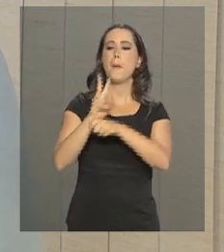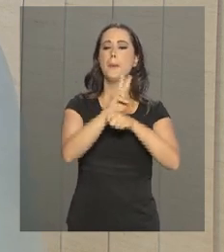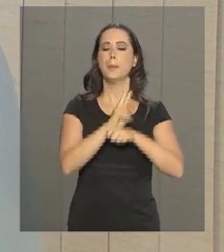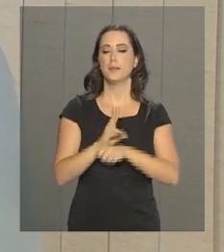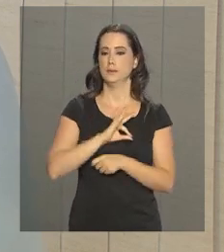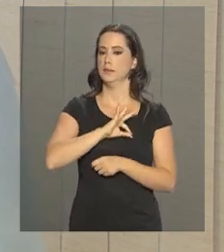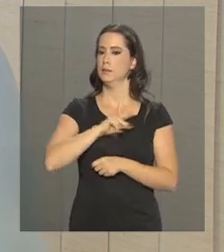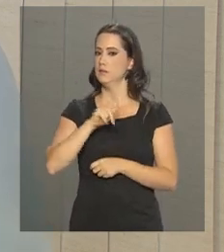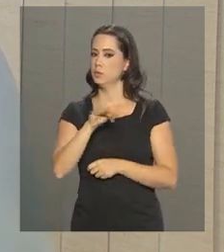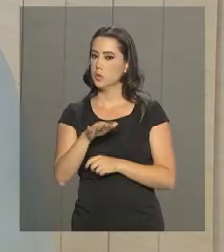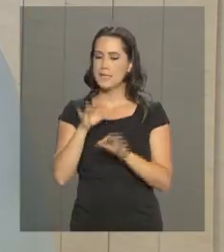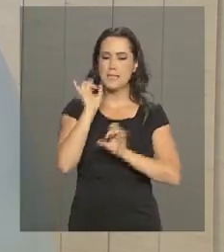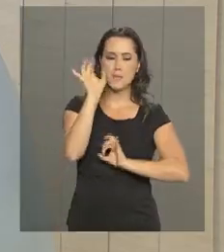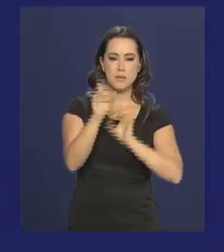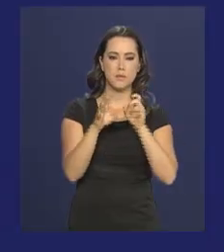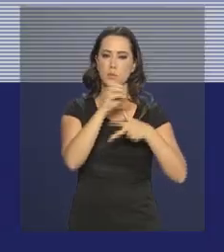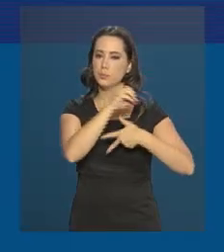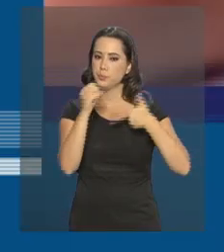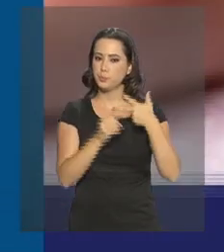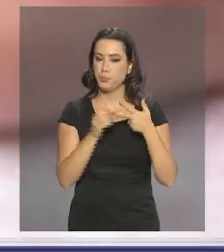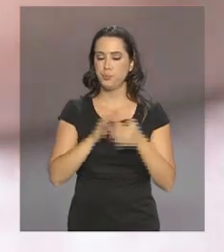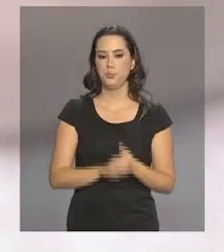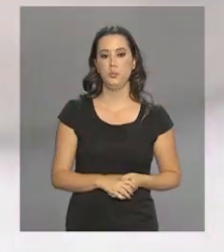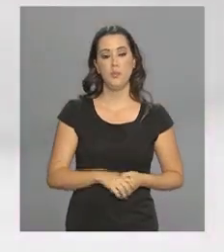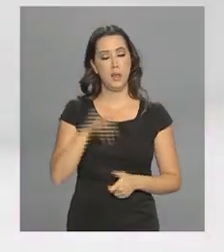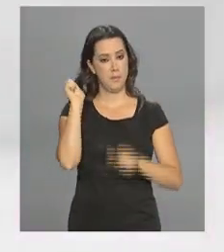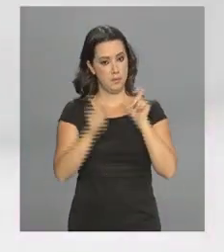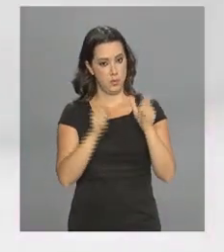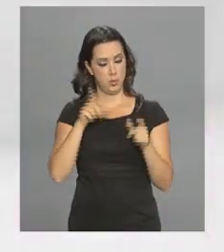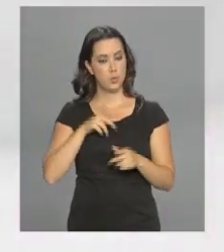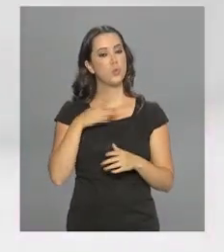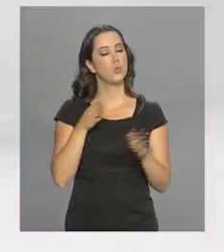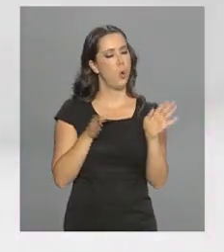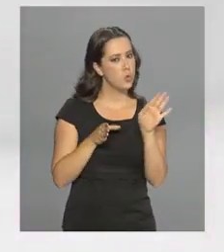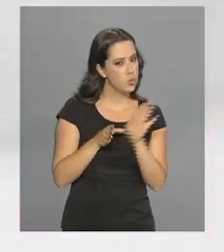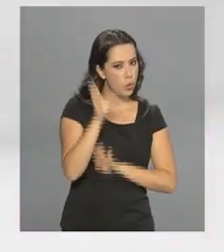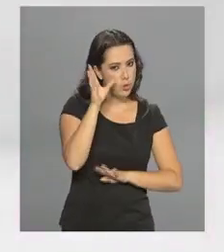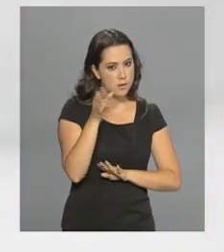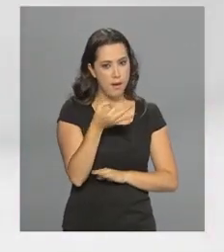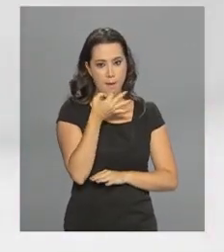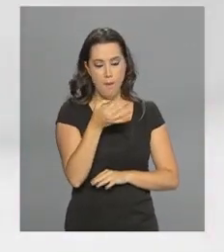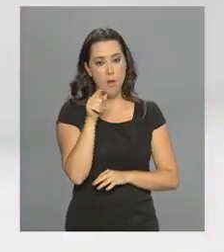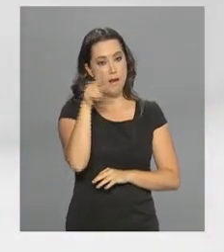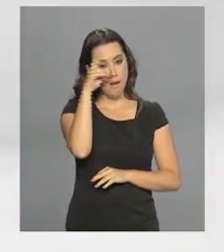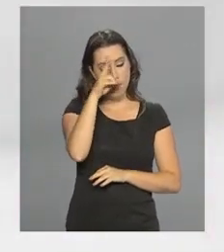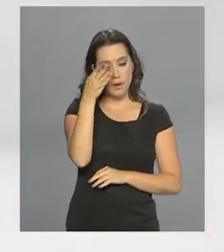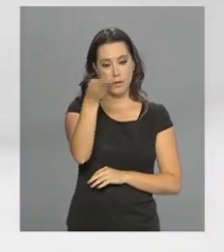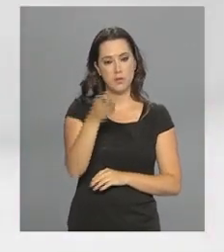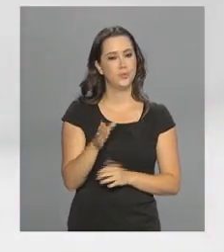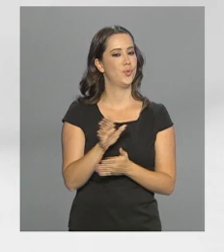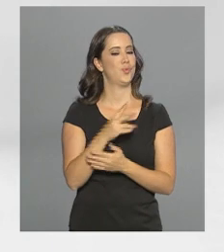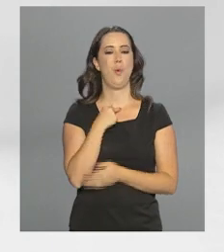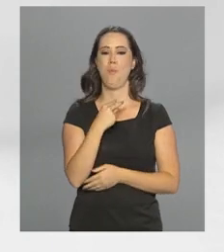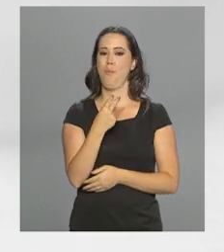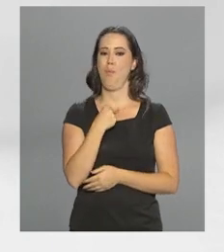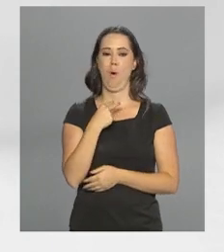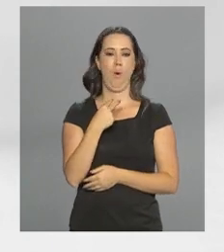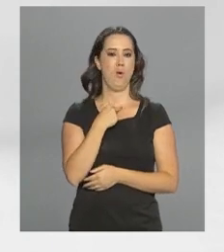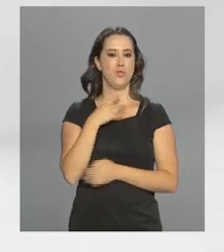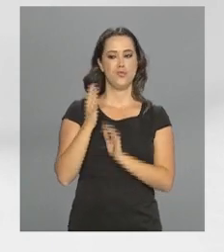federal especificamente para o enem e para os candidatos vão aí alguns lembretes nada de fazer a prova com o celular no bolso